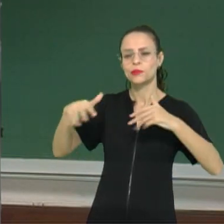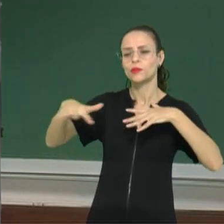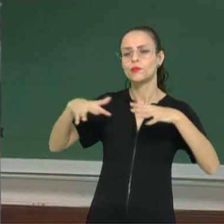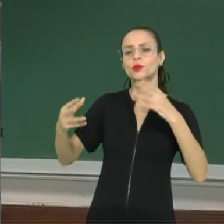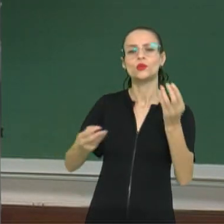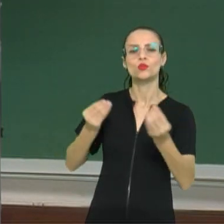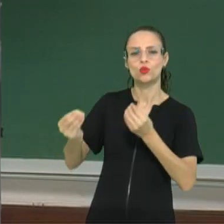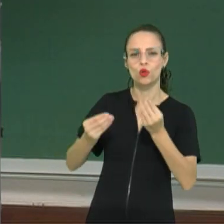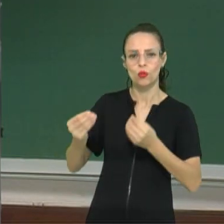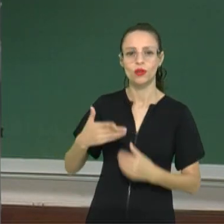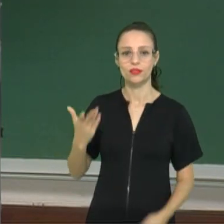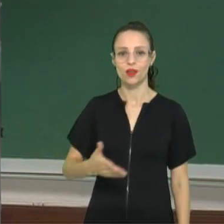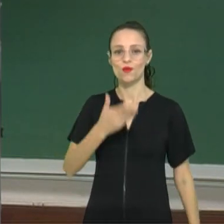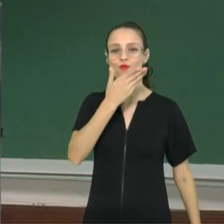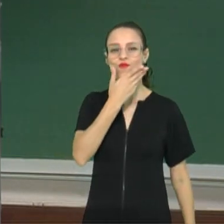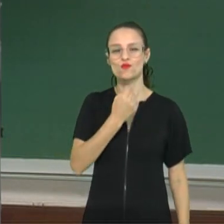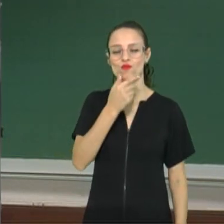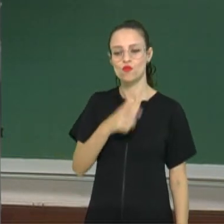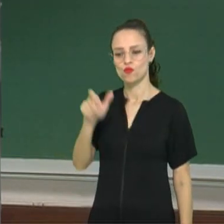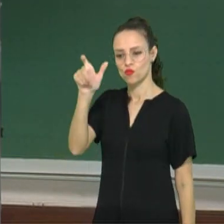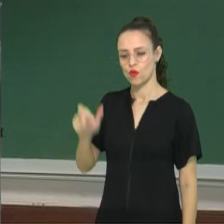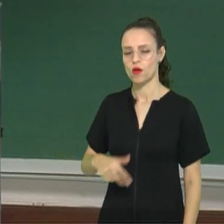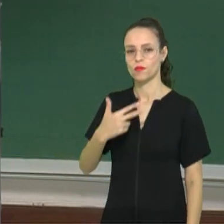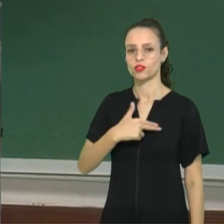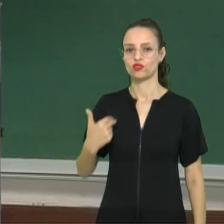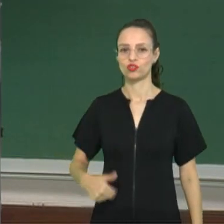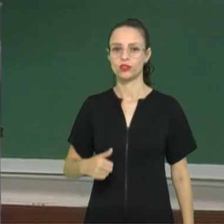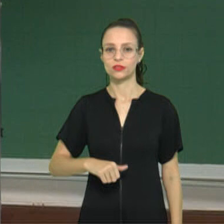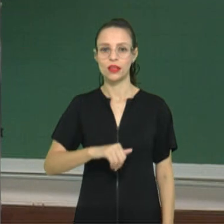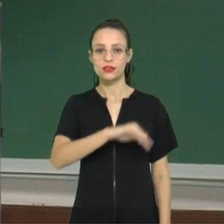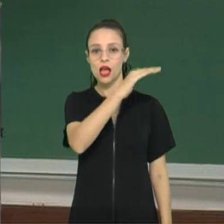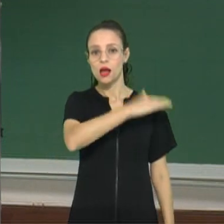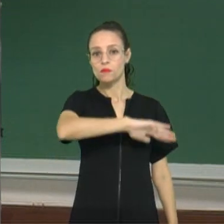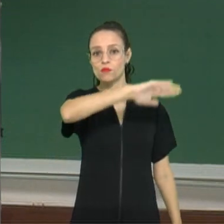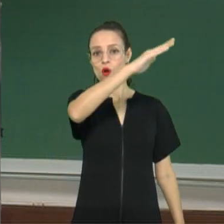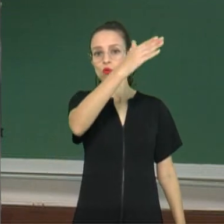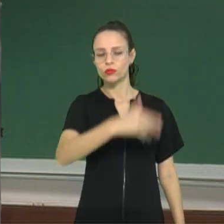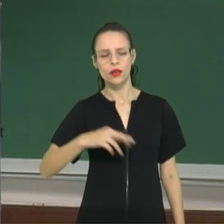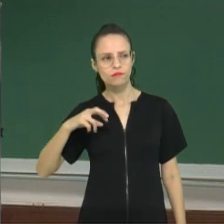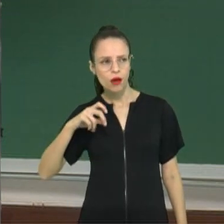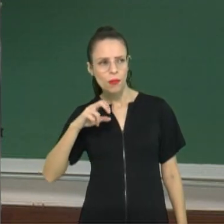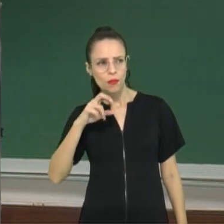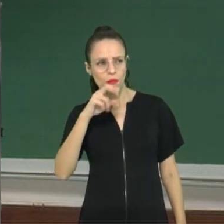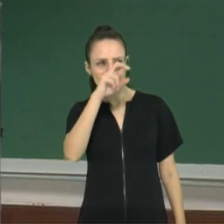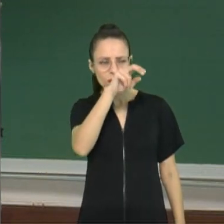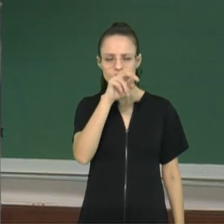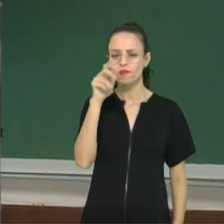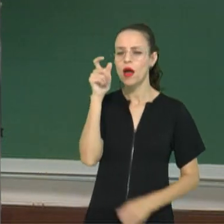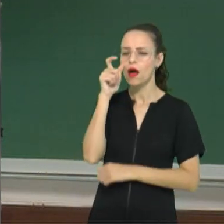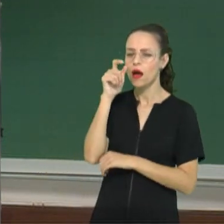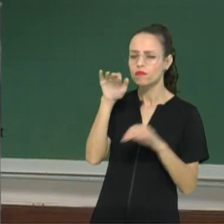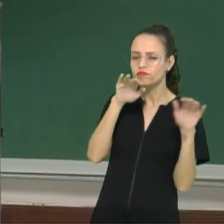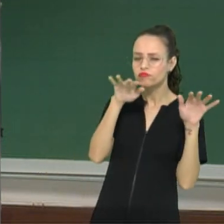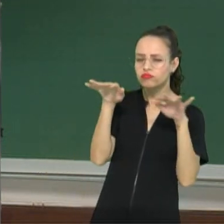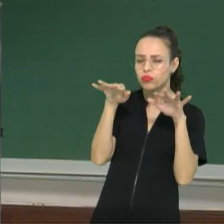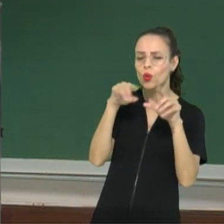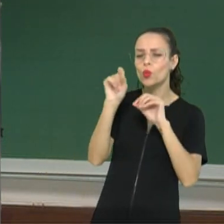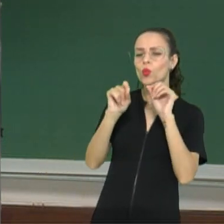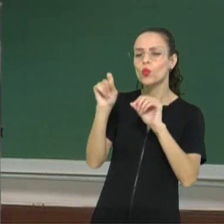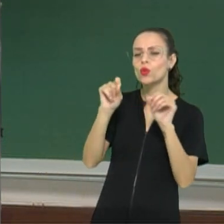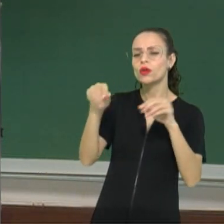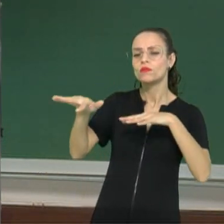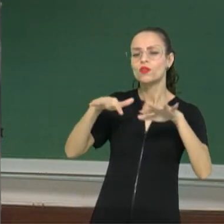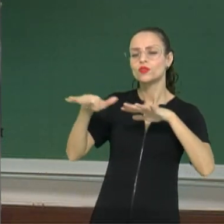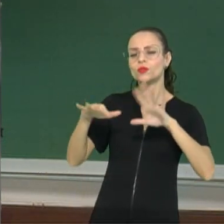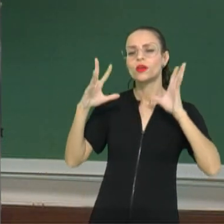Então, o monge chinês lá, quando subiu no morro, começou a contemplar, começou a observar esses movimentos e, a partir daí, então, criou-se um